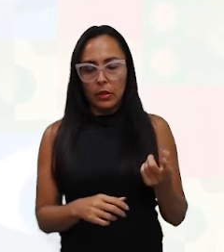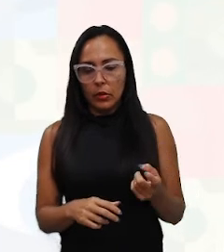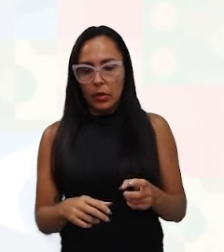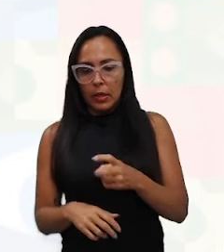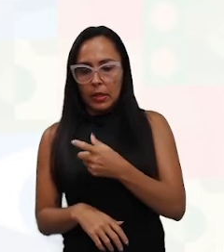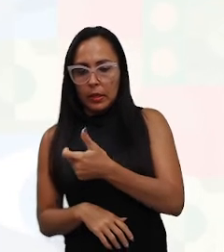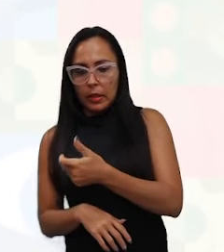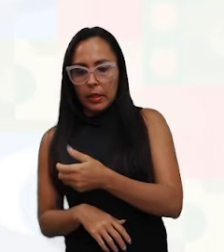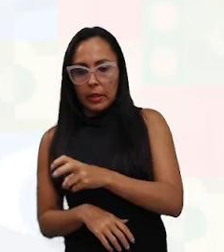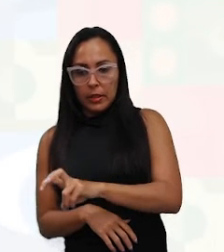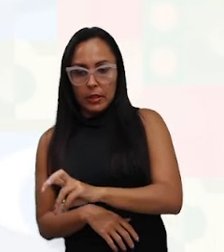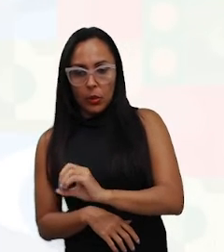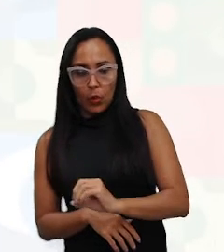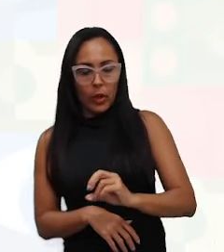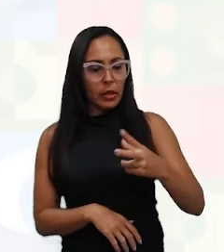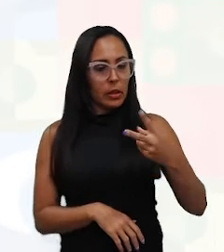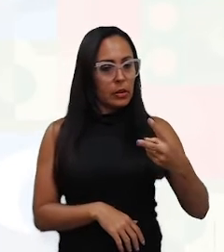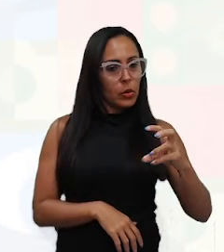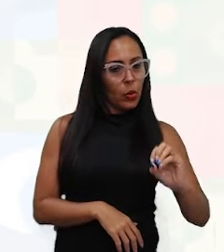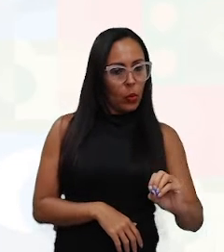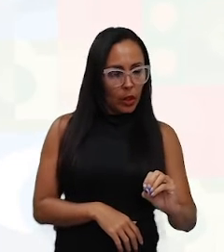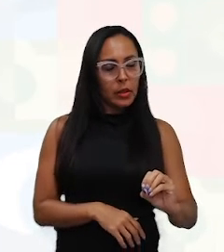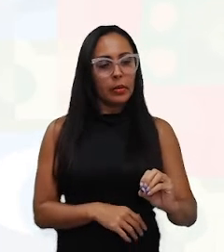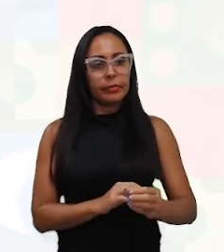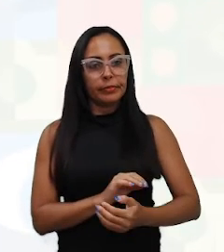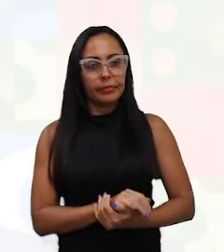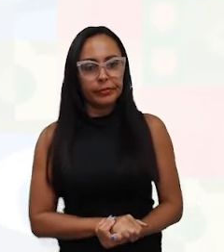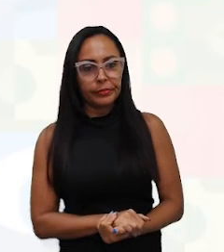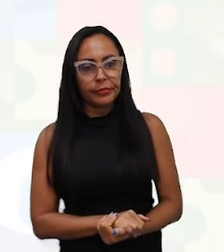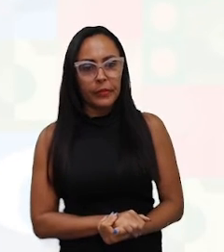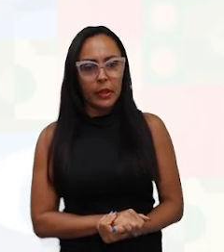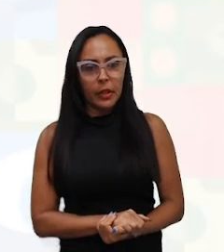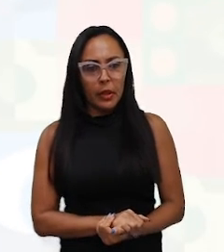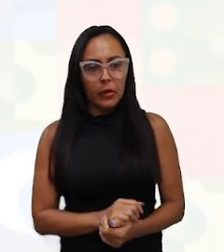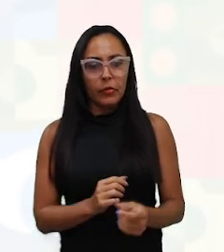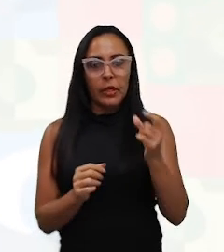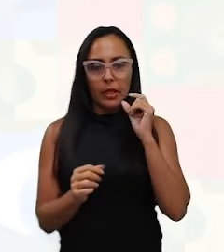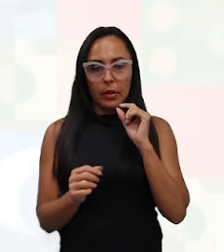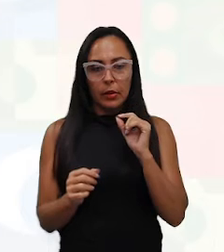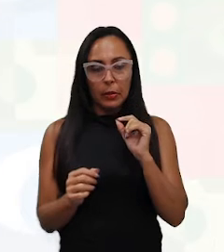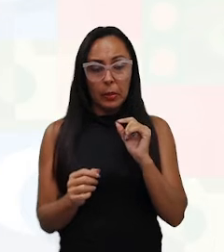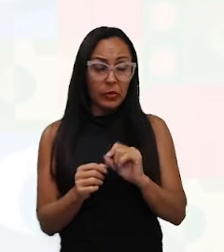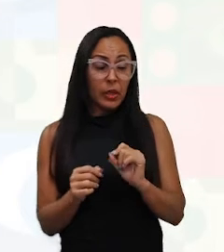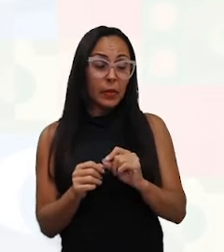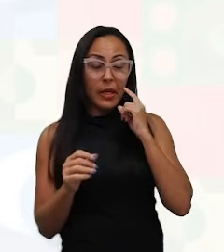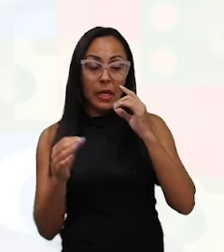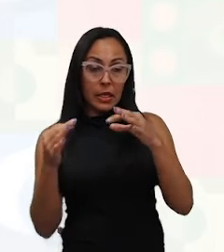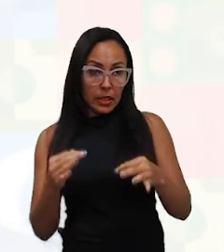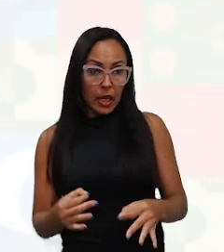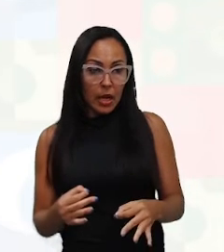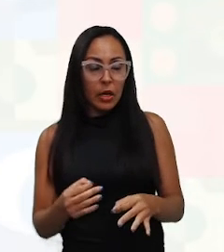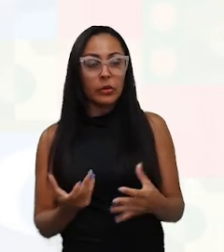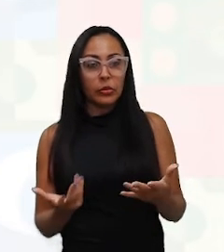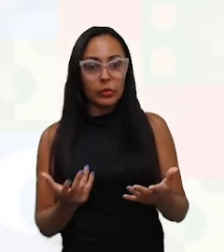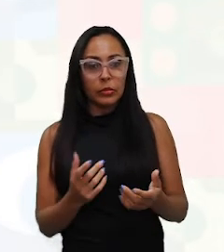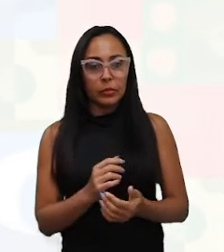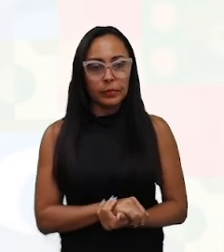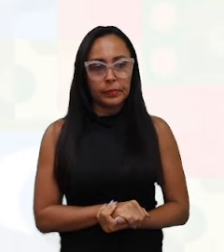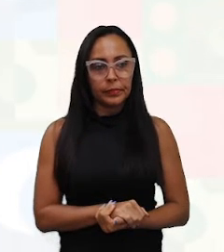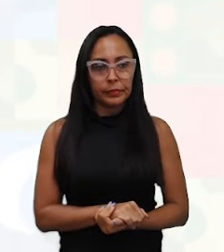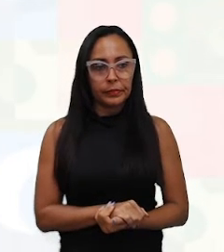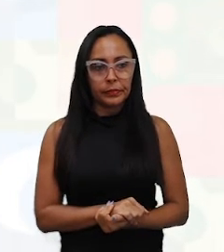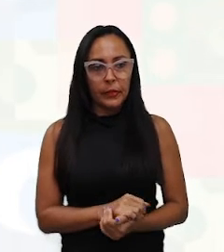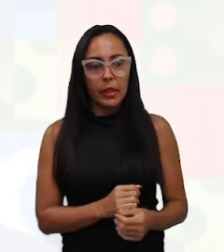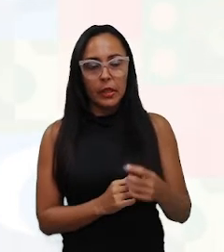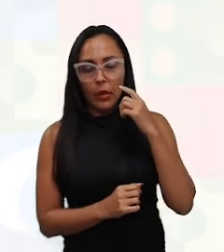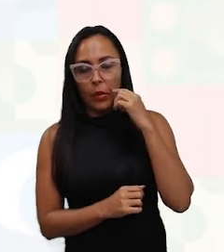mas poderia ser outras medidas, né? 50 por 50 para ficar mais exato, já que a medida do quarto também é exata, né? é 3